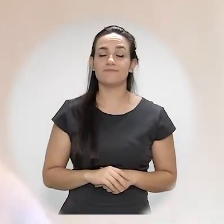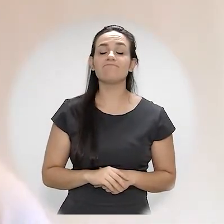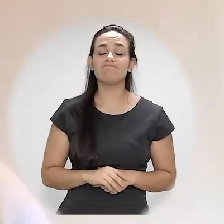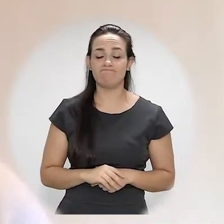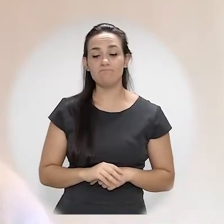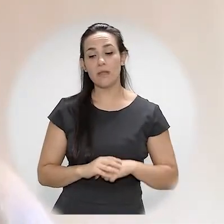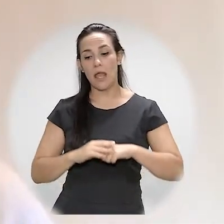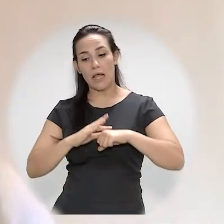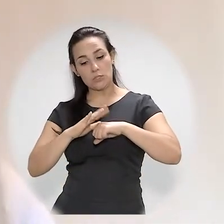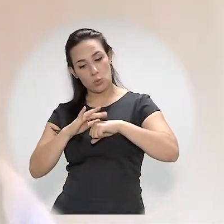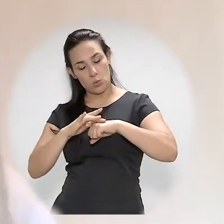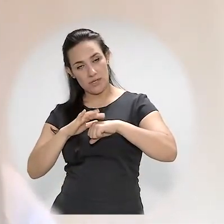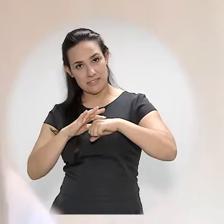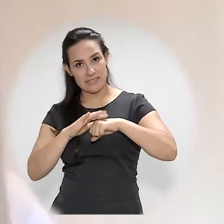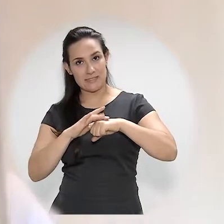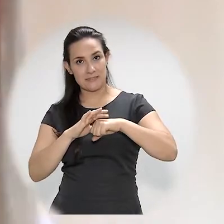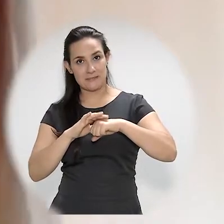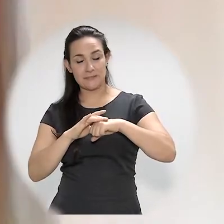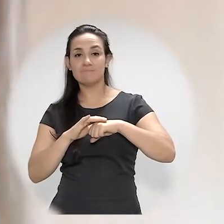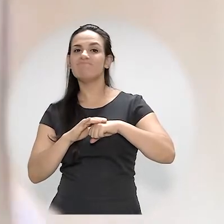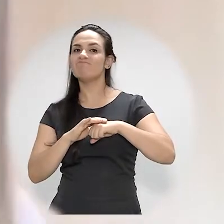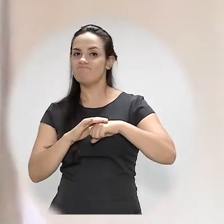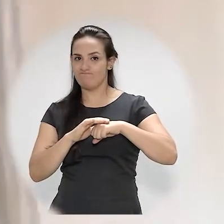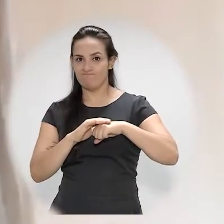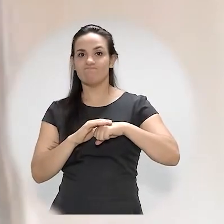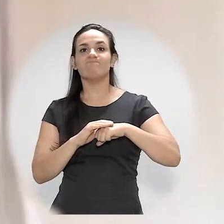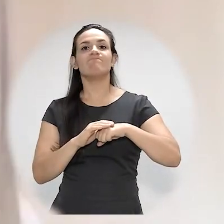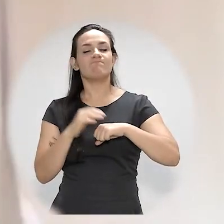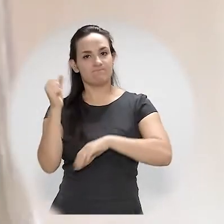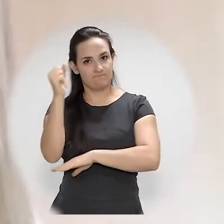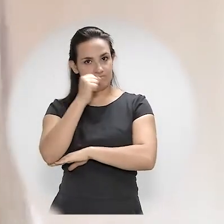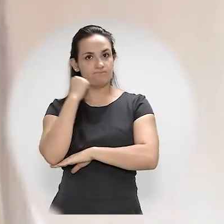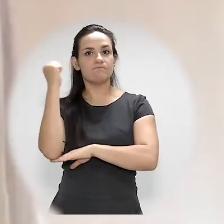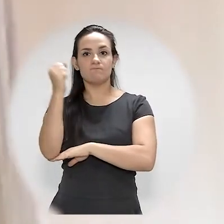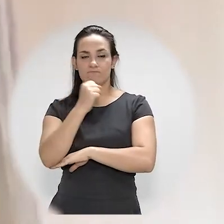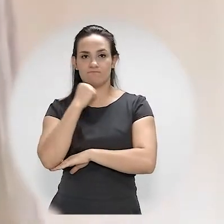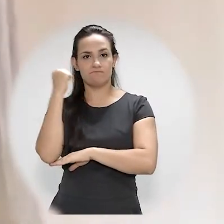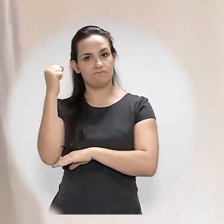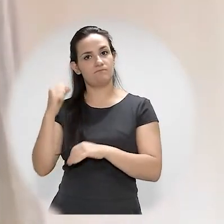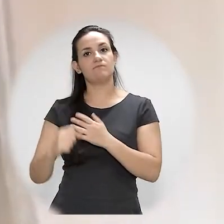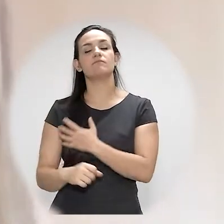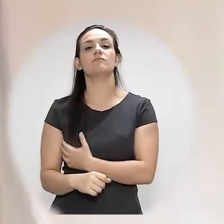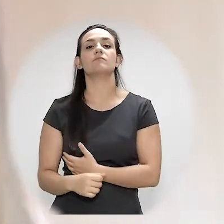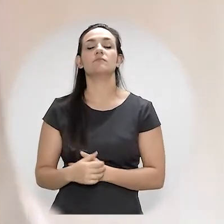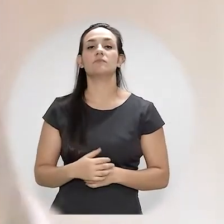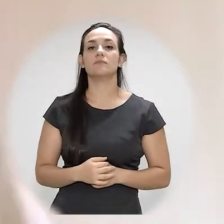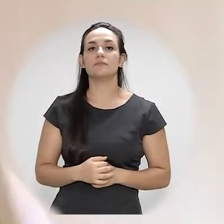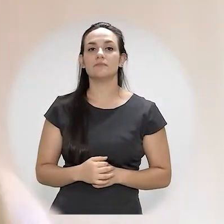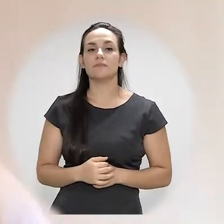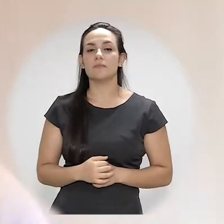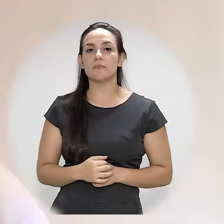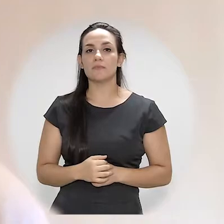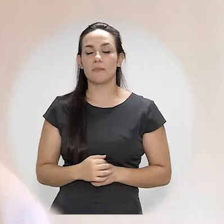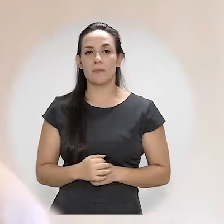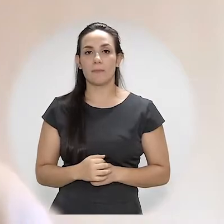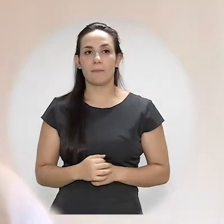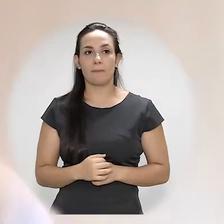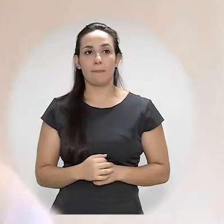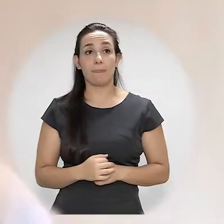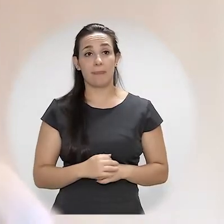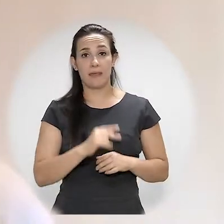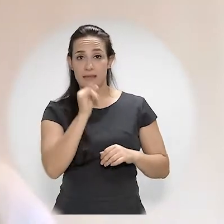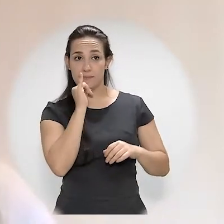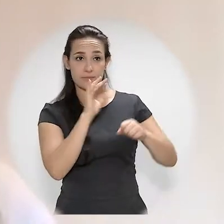impacto dessa epidemia, até porque a gente não sabe quanto tempo ela vai durar, mas assim, ele não se esgota